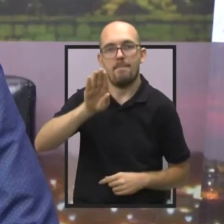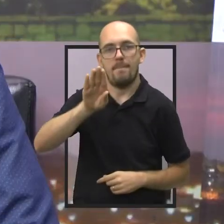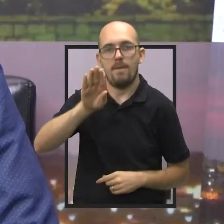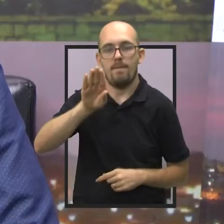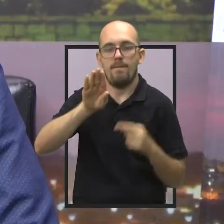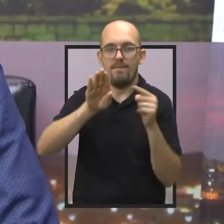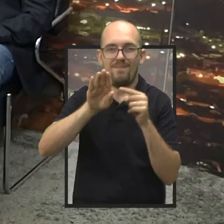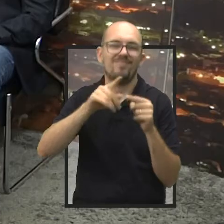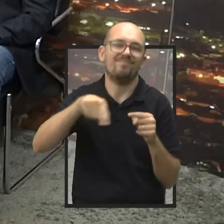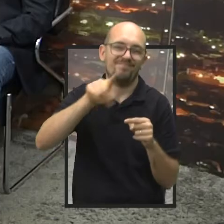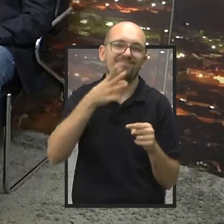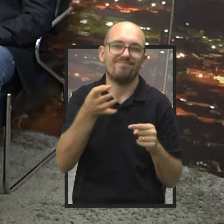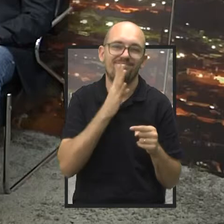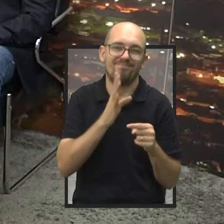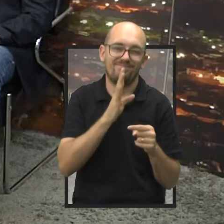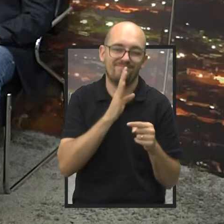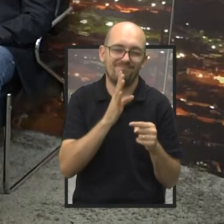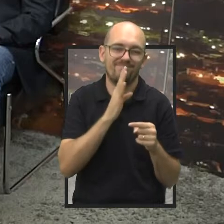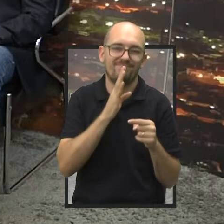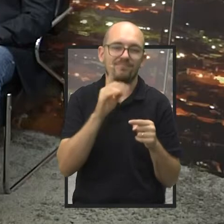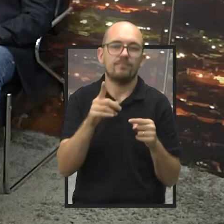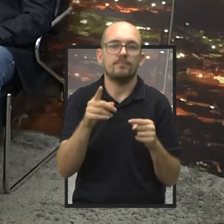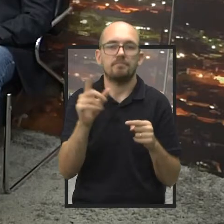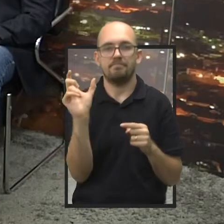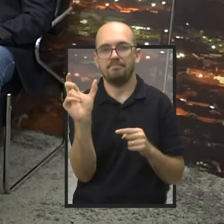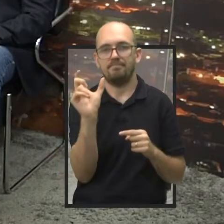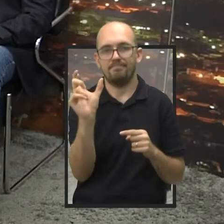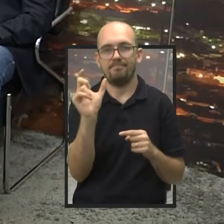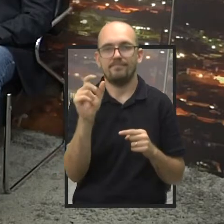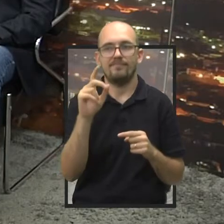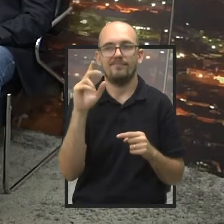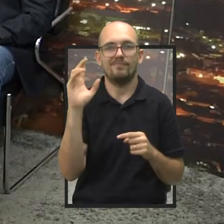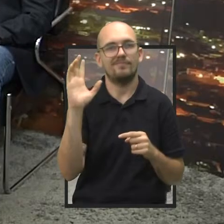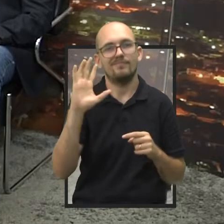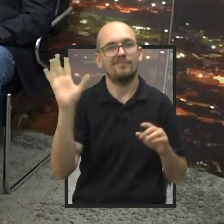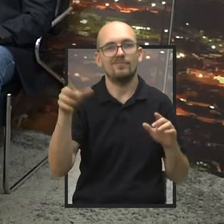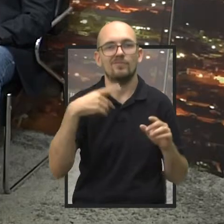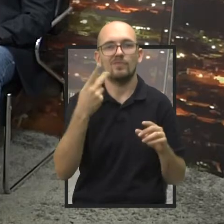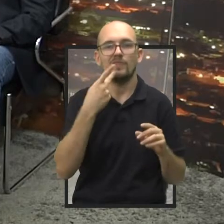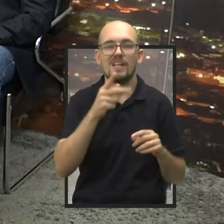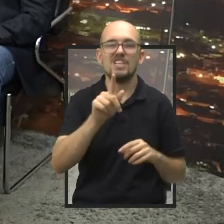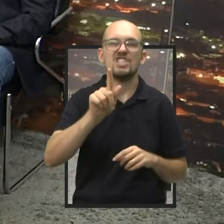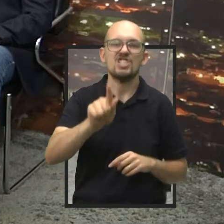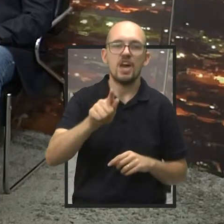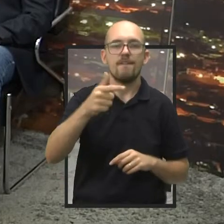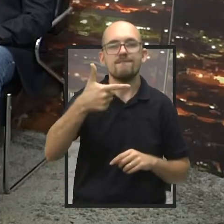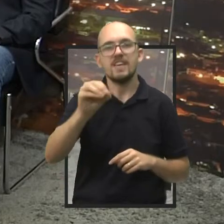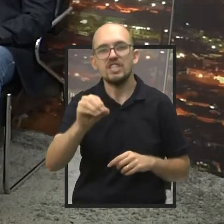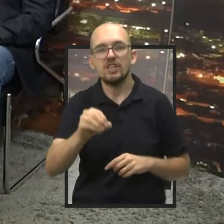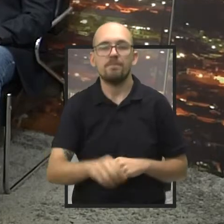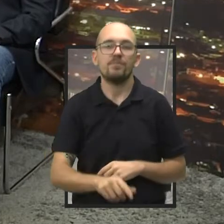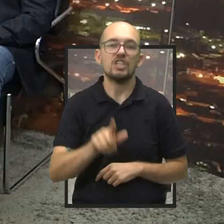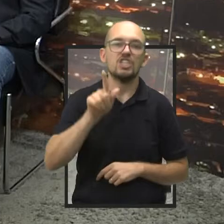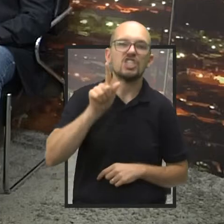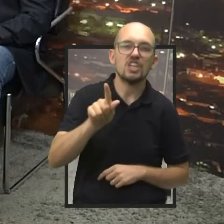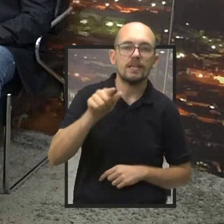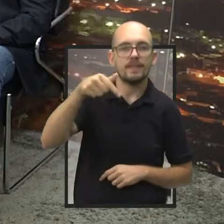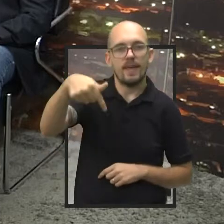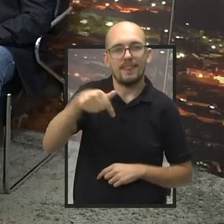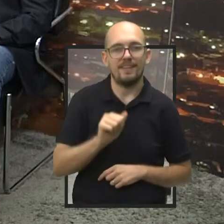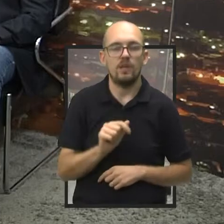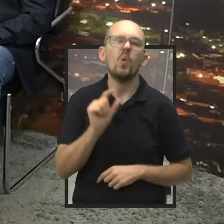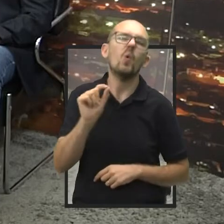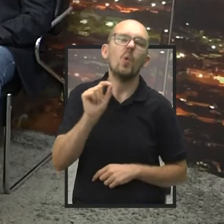já devem ter ouvido, a expressão, né, do grupo do G20, do G7, que são os